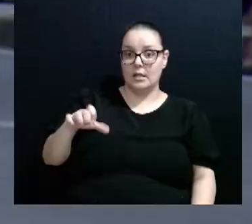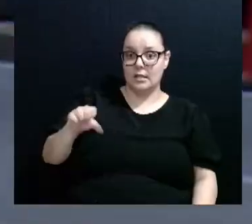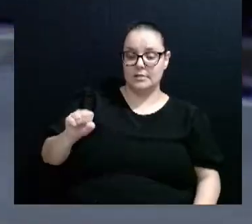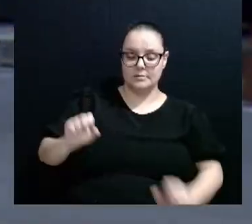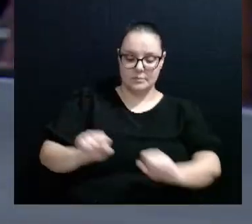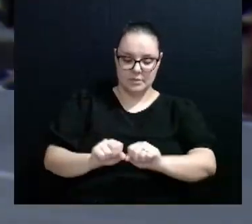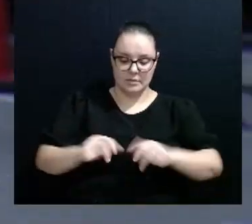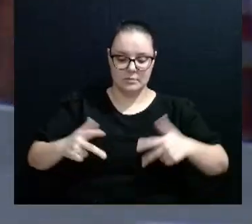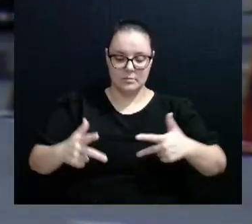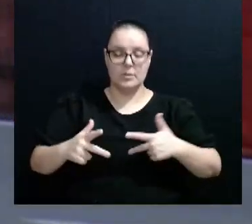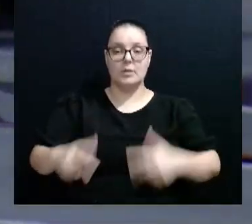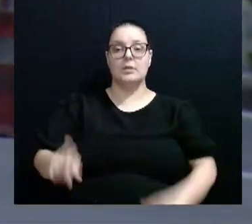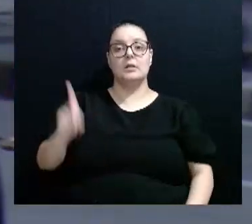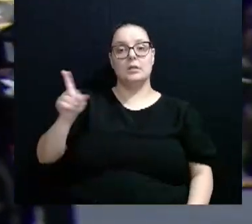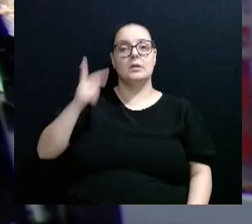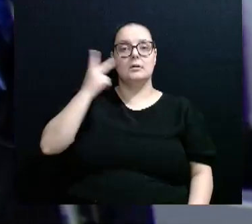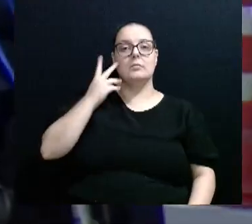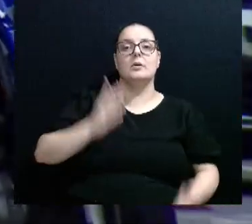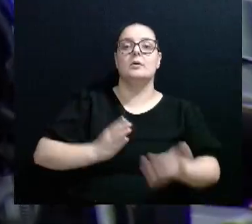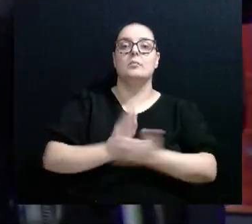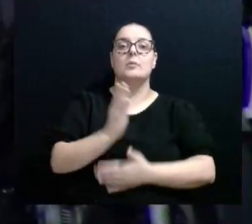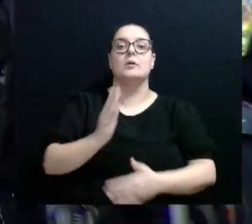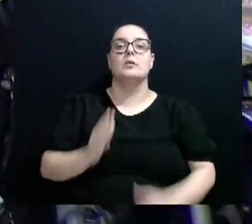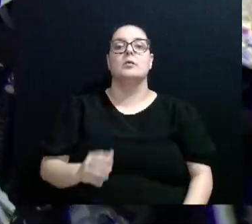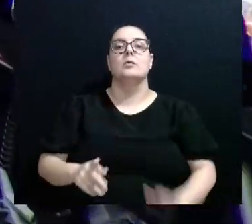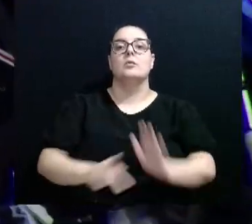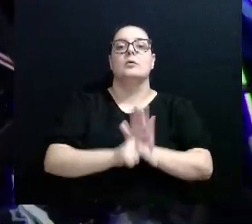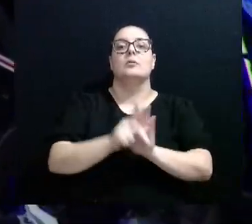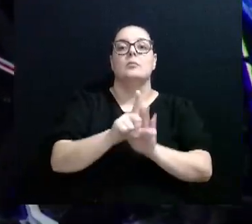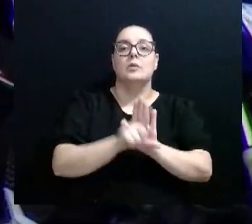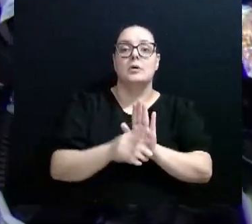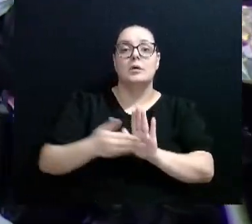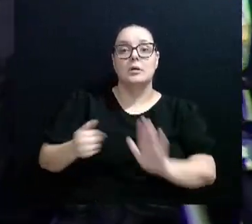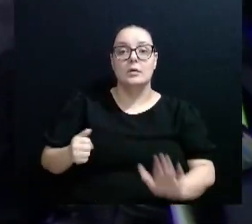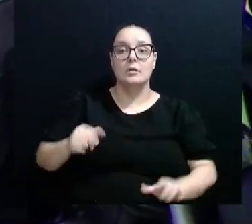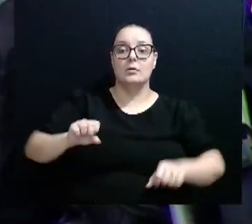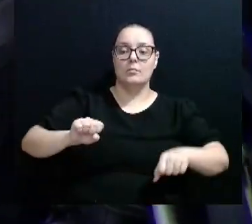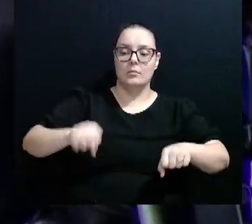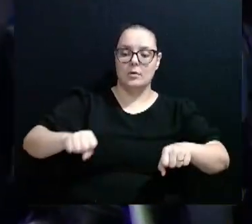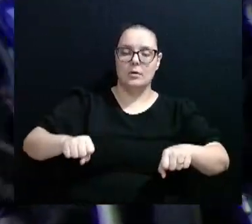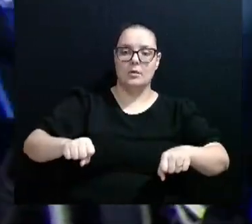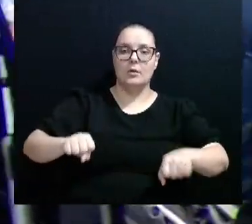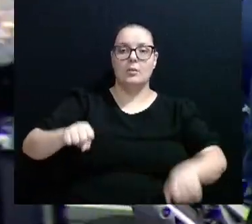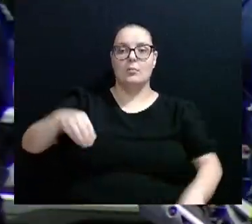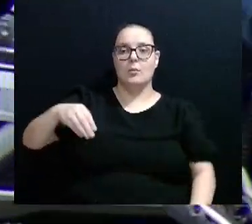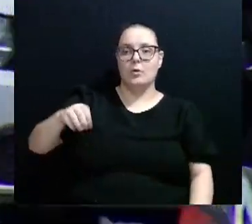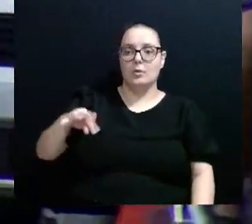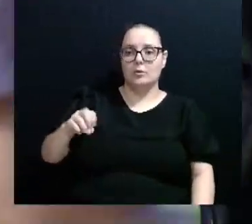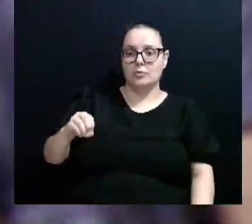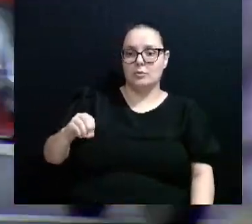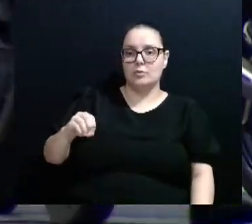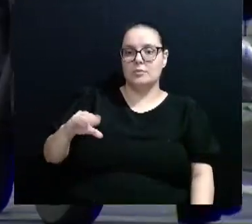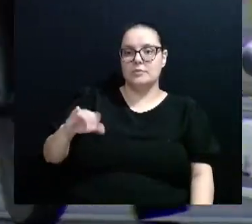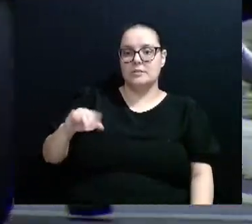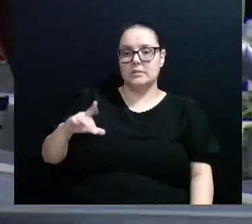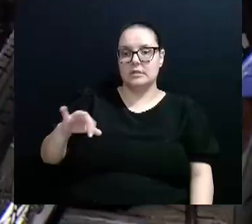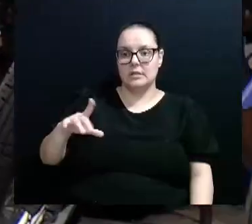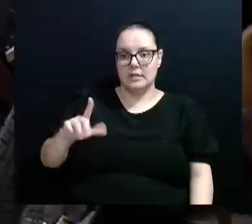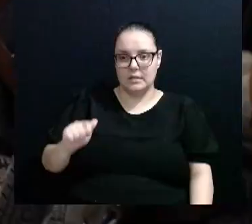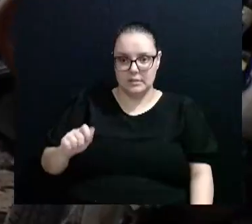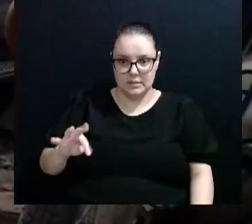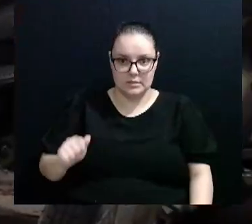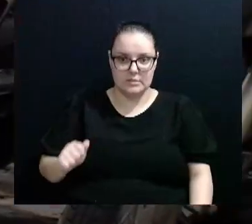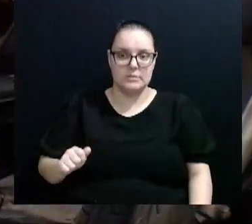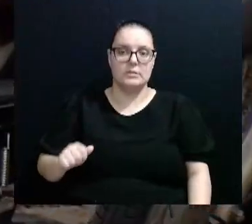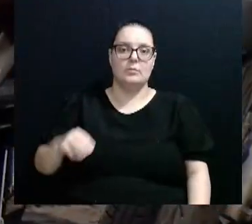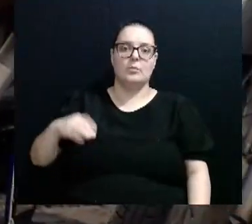Paulo, aprovou o projeto de lei que isenta motocicletas, motonetas e ciclomotores de até 180 cilindradas